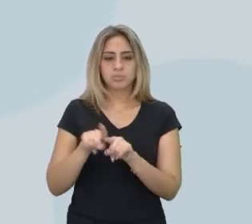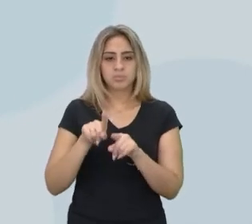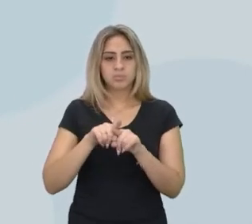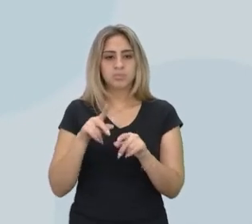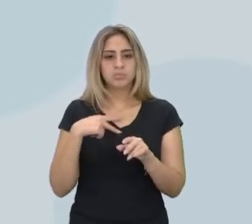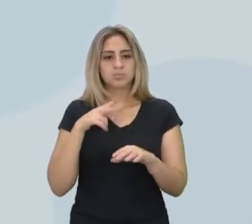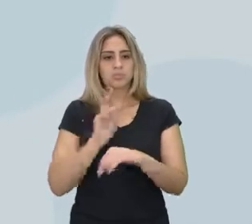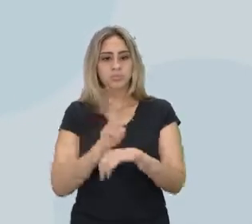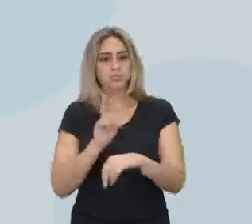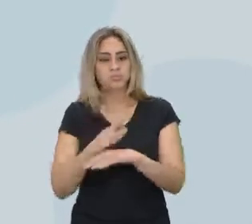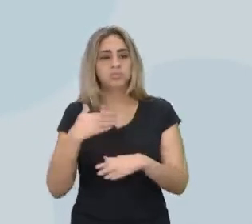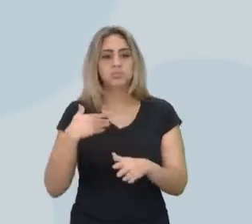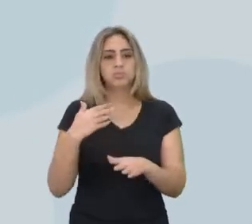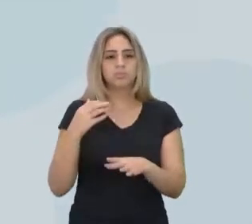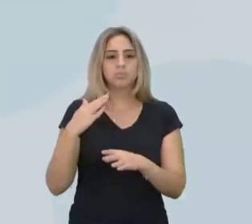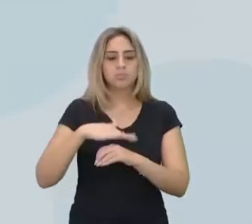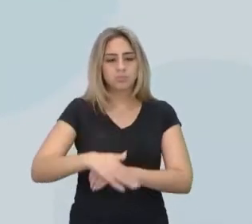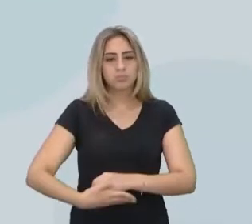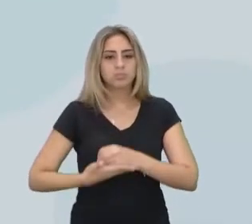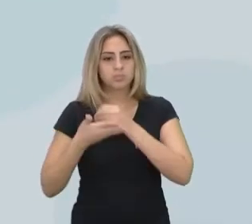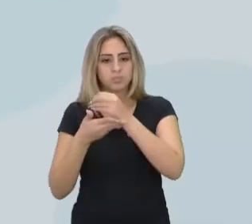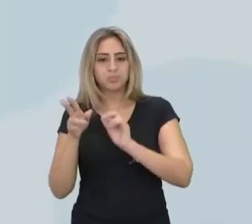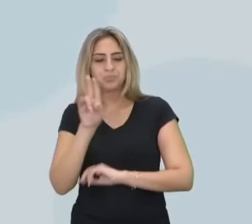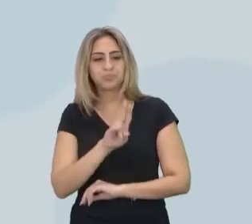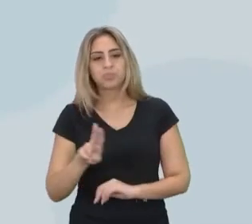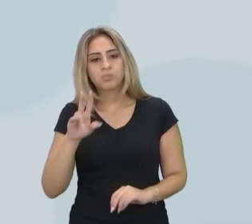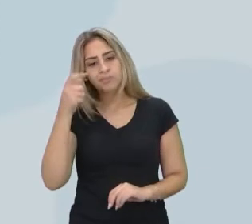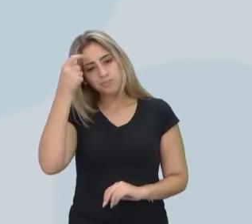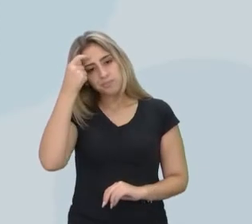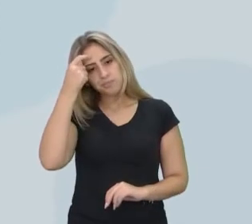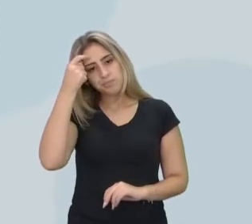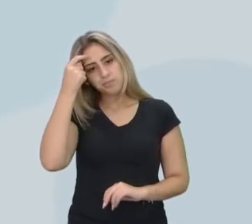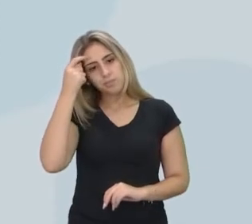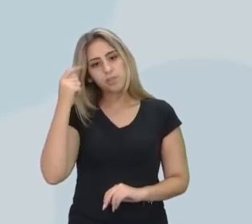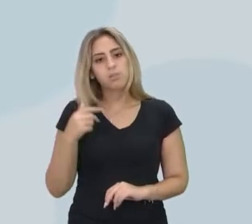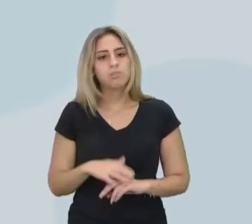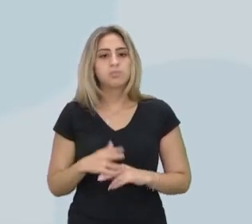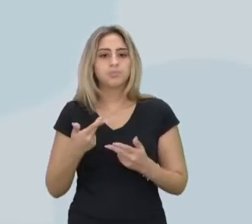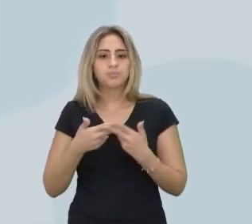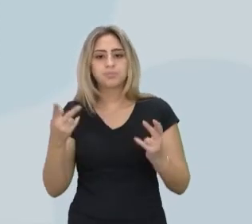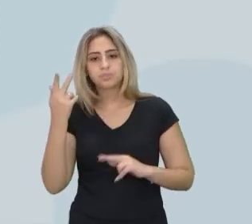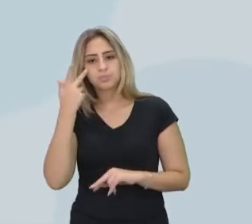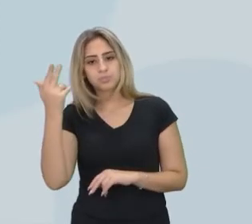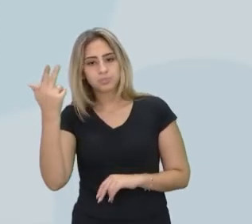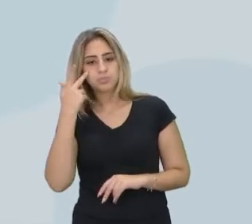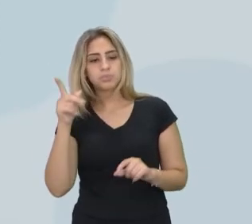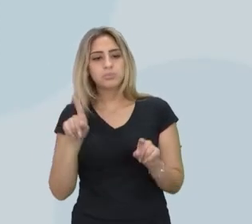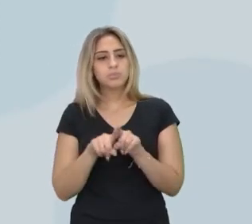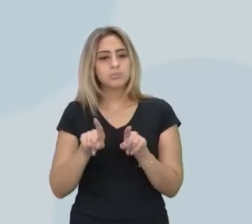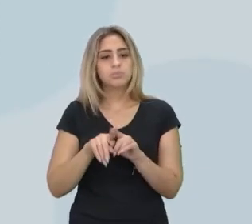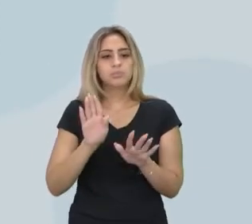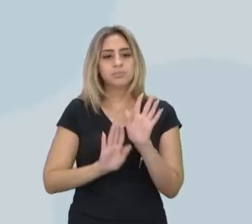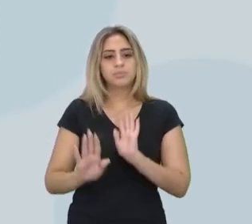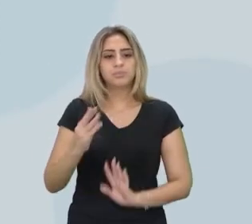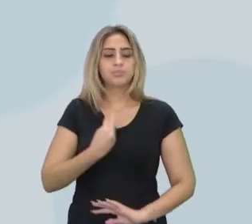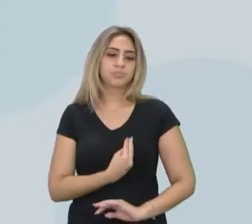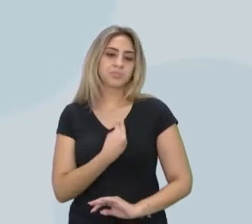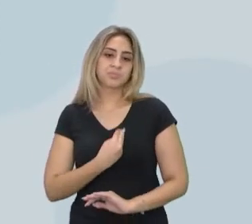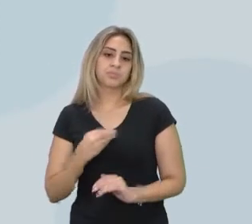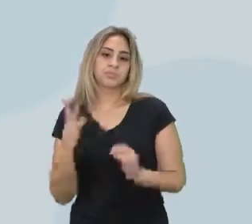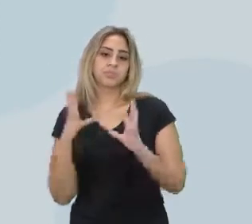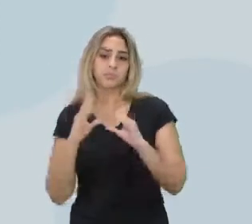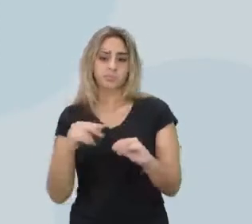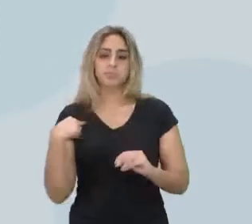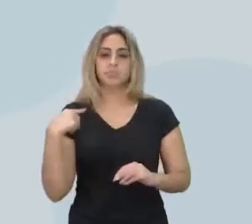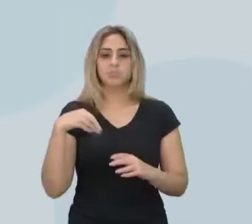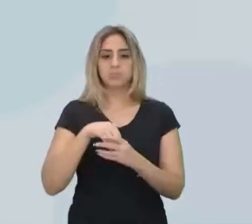o desenvolvimento sustentável, o uso consciente dos recursos naturais e a preservação da vida em todas